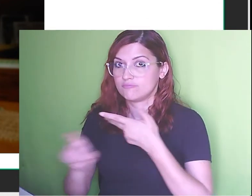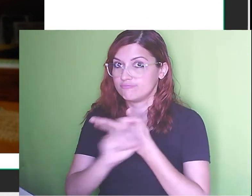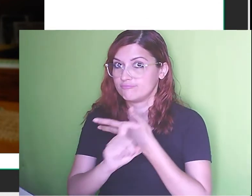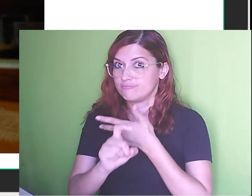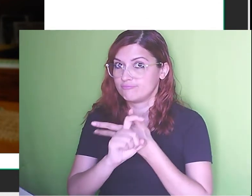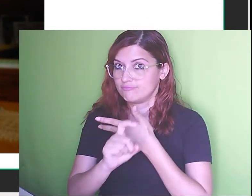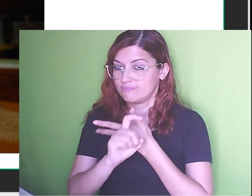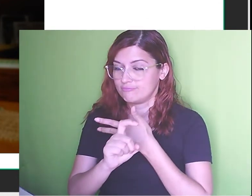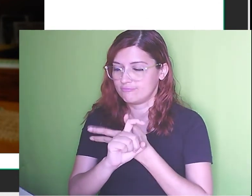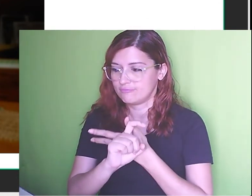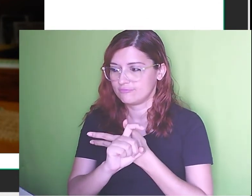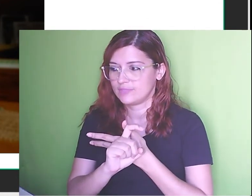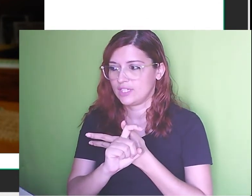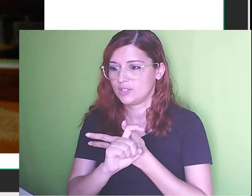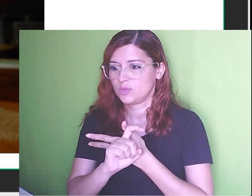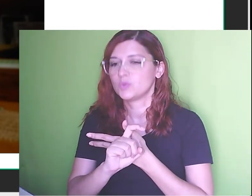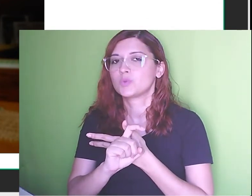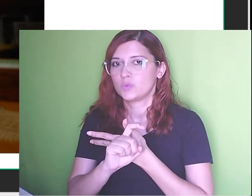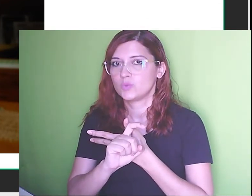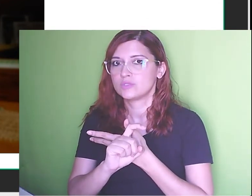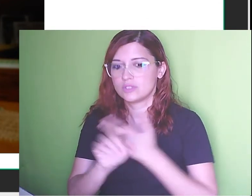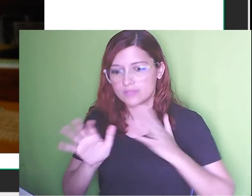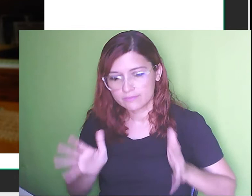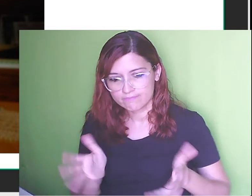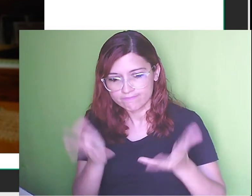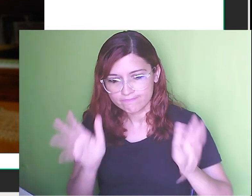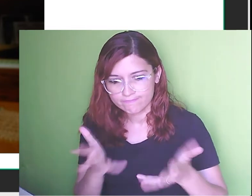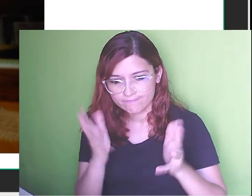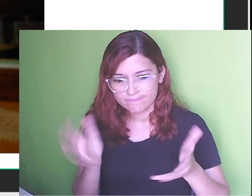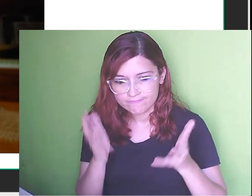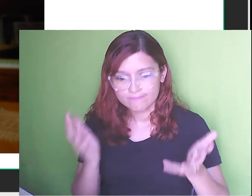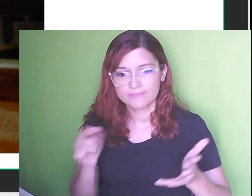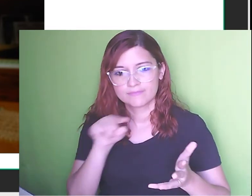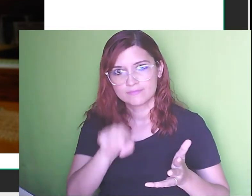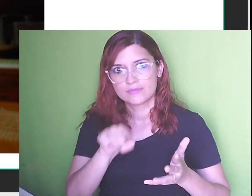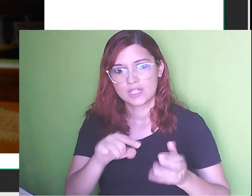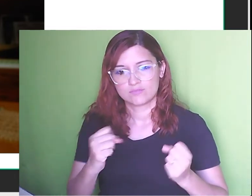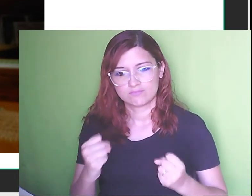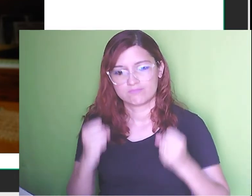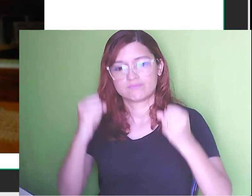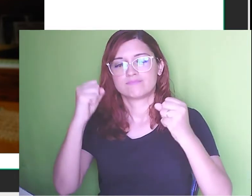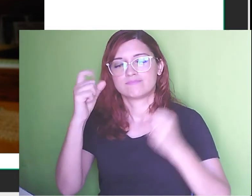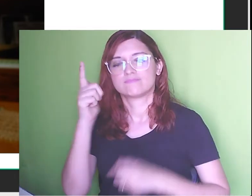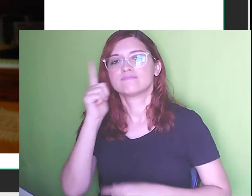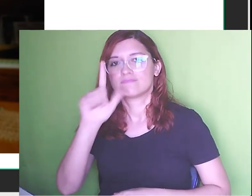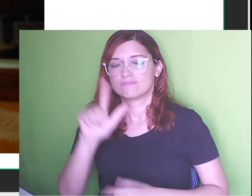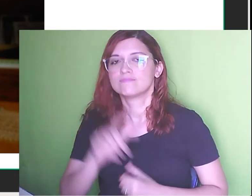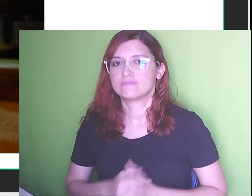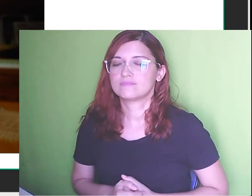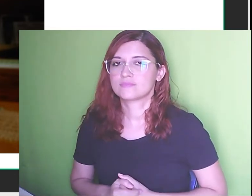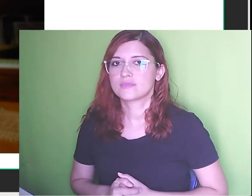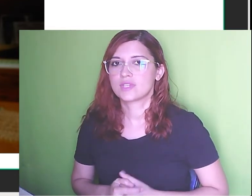Um dos pontos que vamos destacar é o fortalecimento do poder executivo.